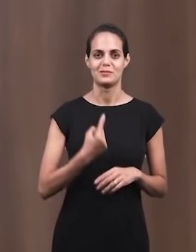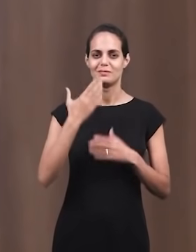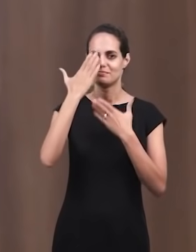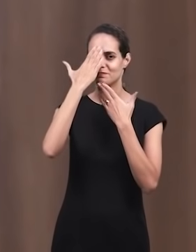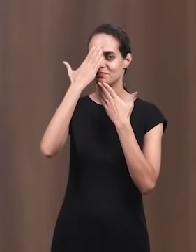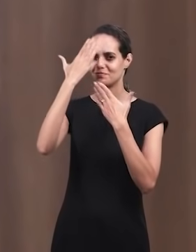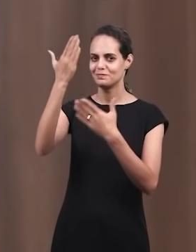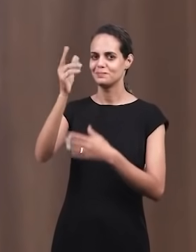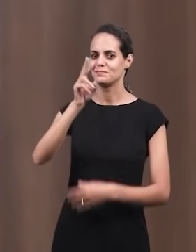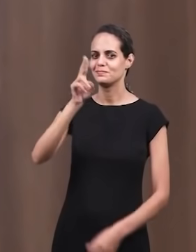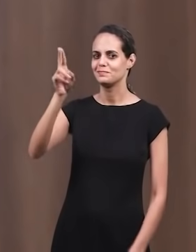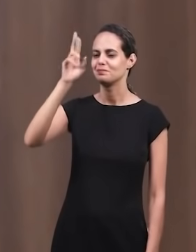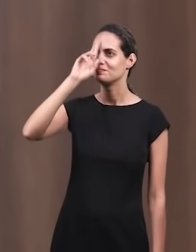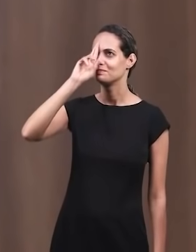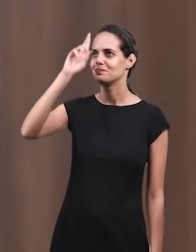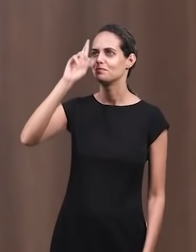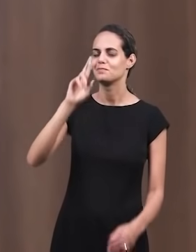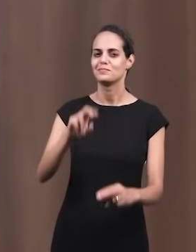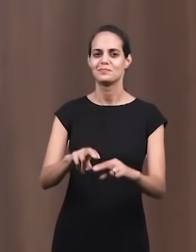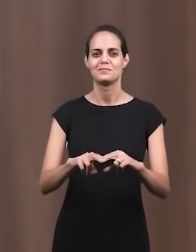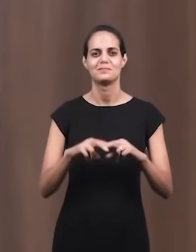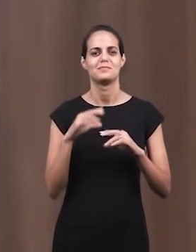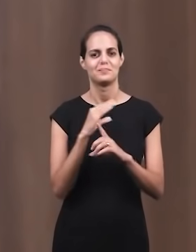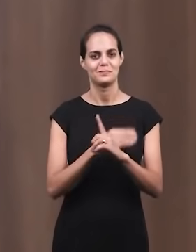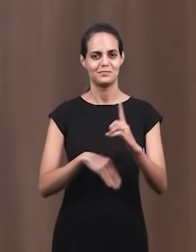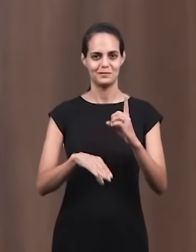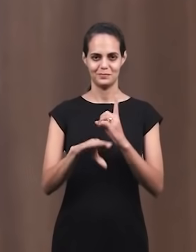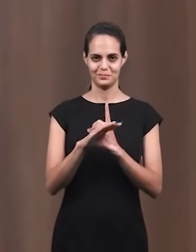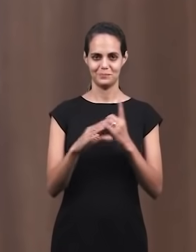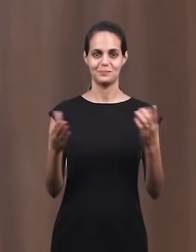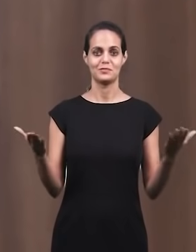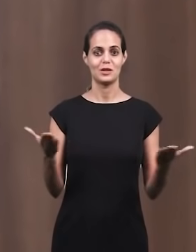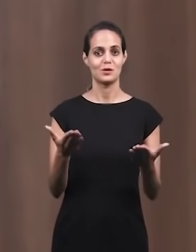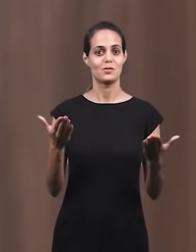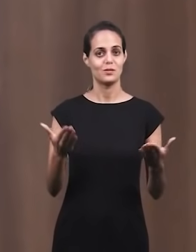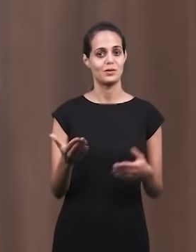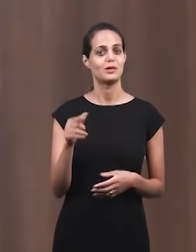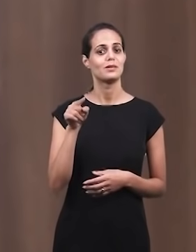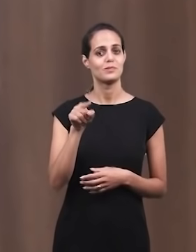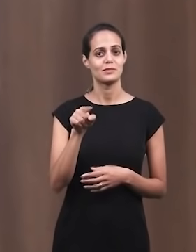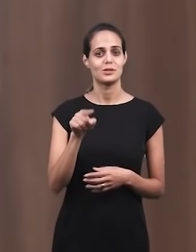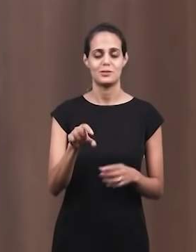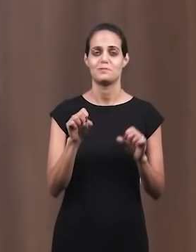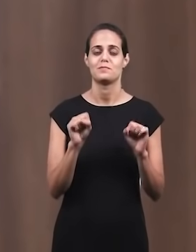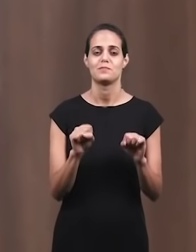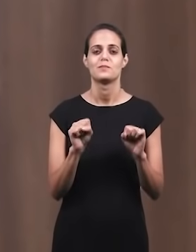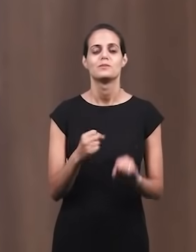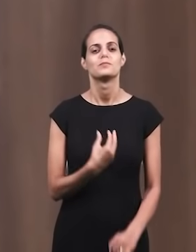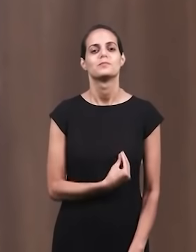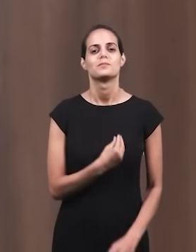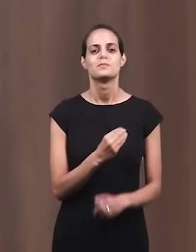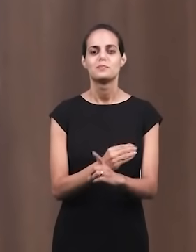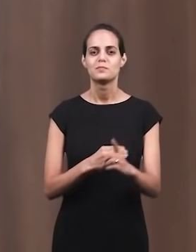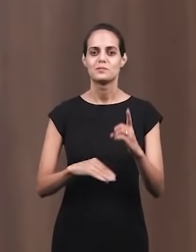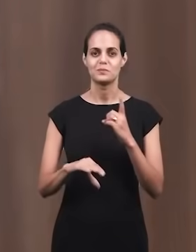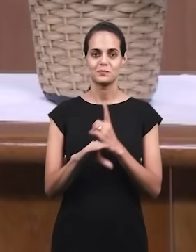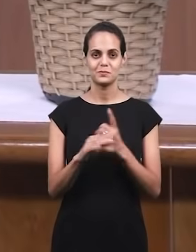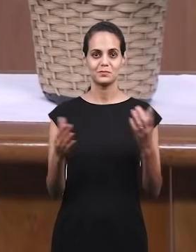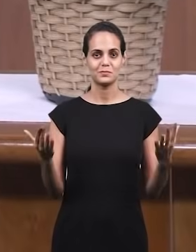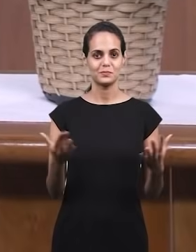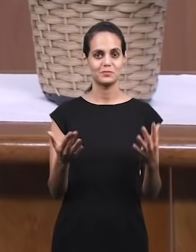sempre glorificando o nome do Senhor. Por isso estamos cultuando agora e você está podendo participar desse culto junto